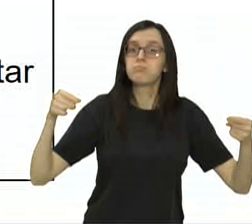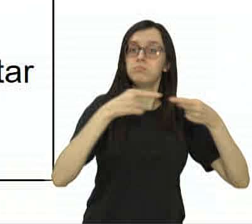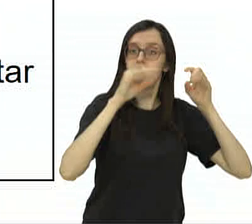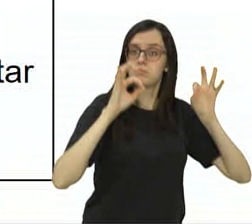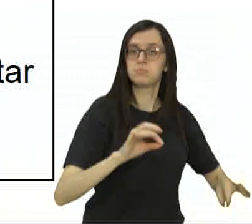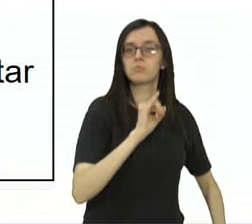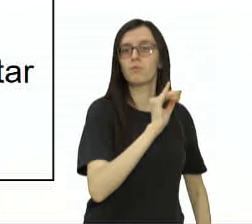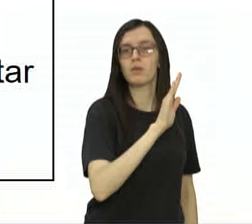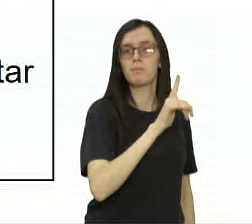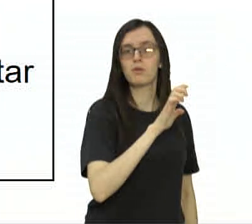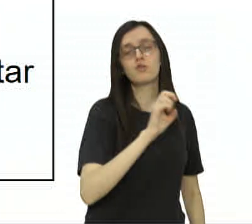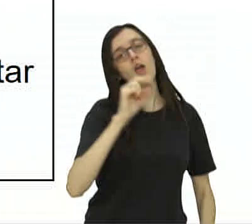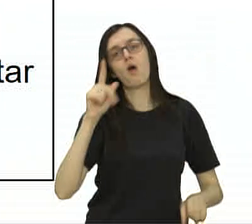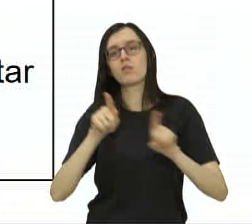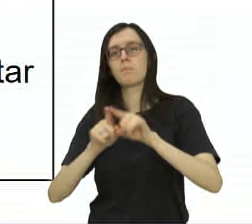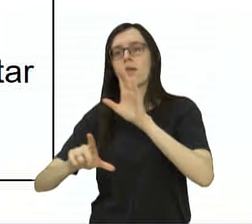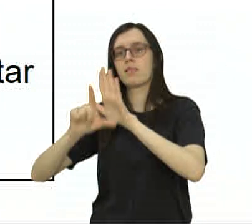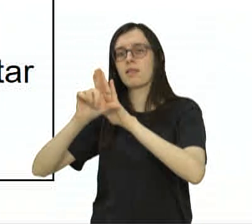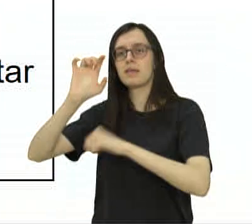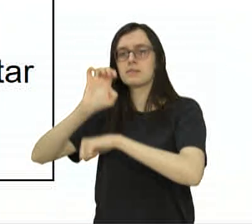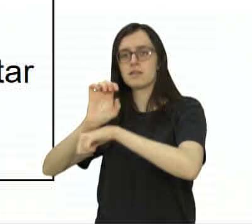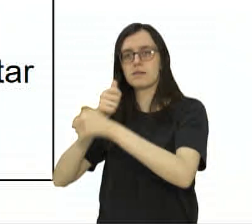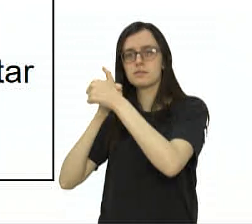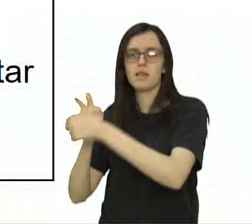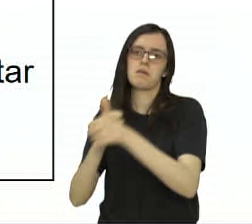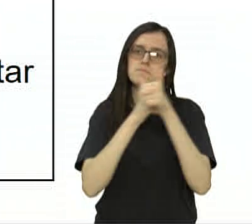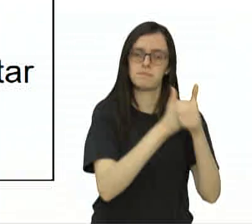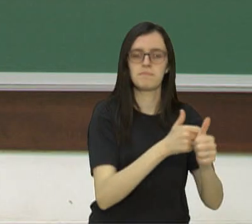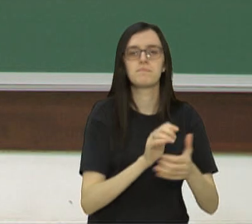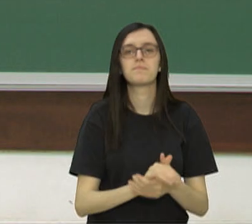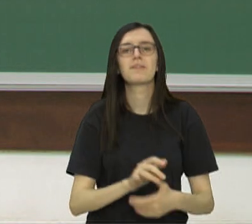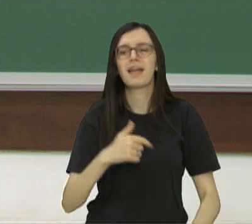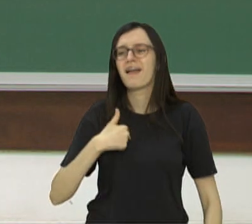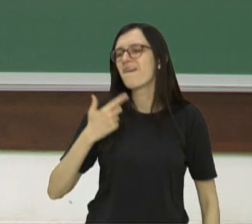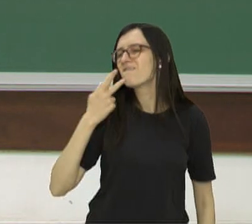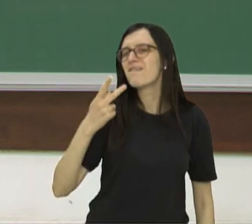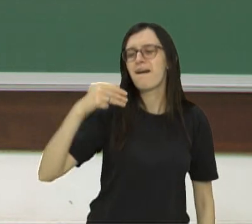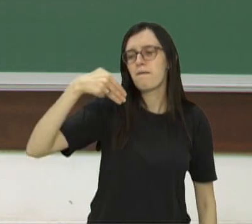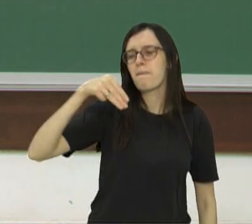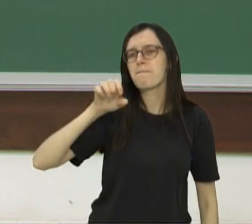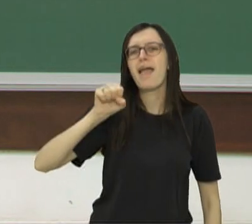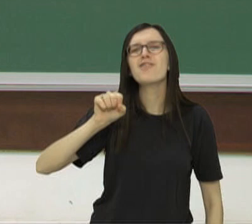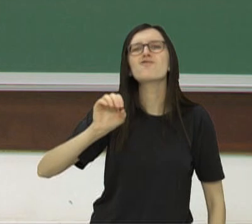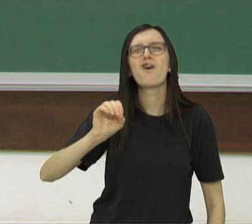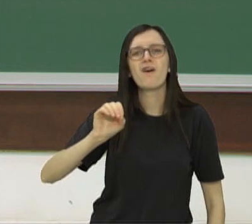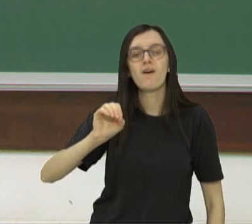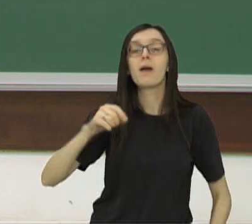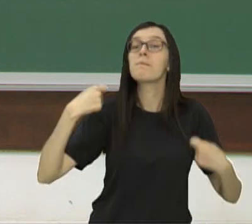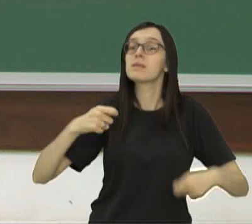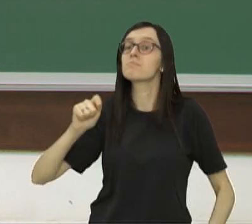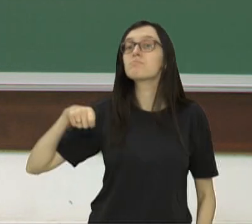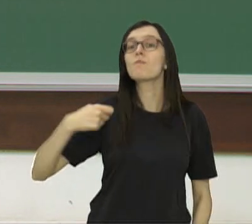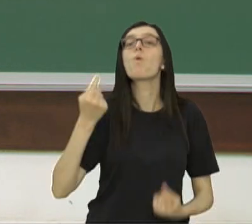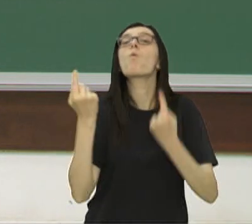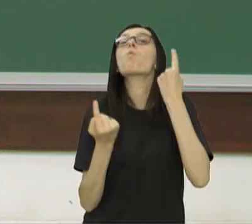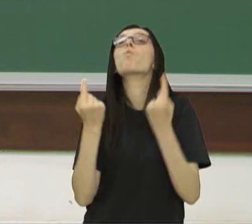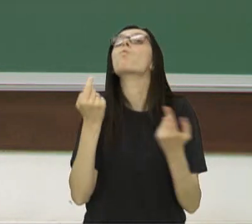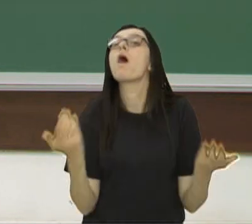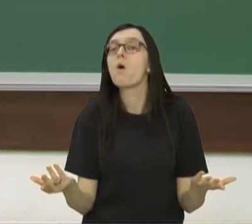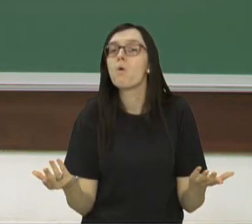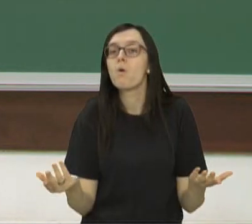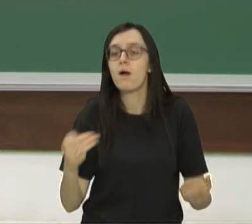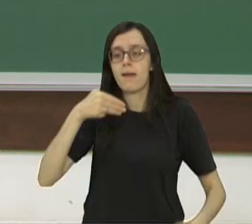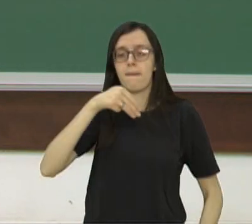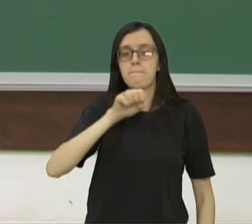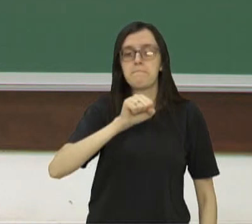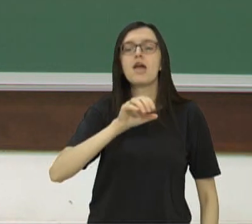IBGE ou a lei estadual. Ou seja, quando eu falo de mesorregiões do Paraná, eu tenho que citar de qual mesorregião,